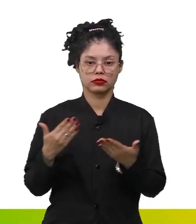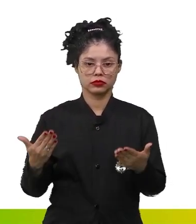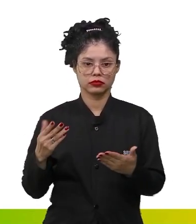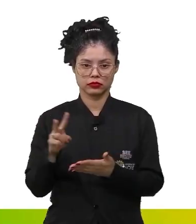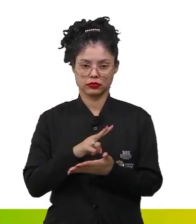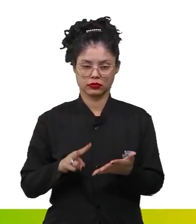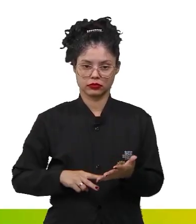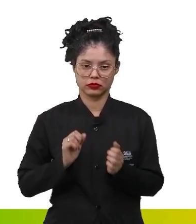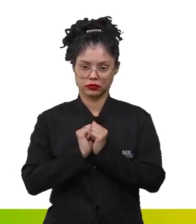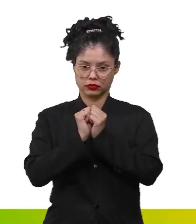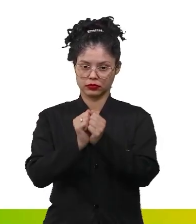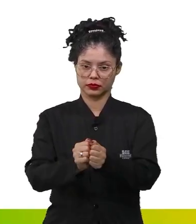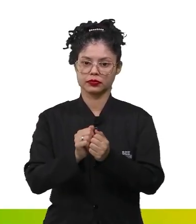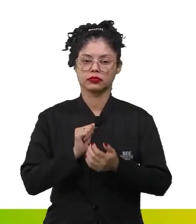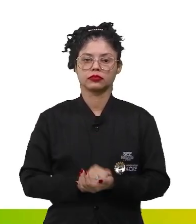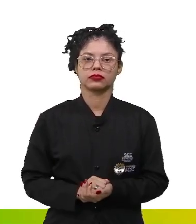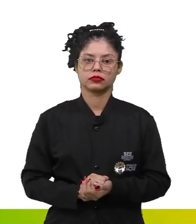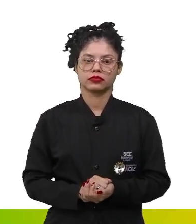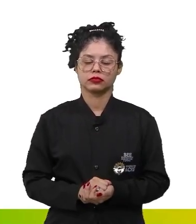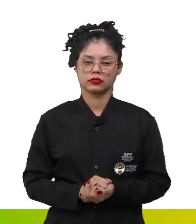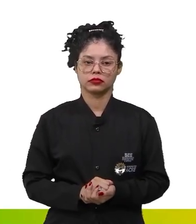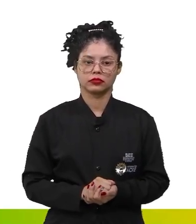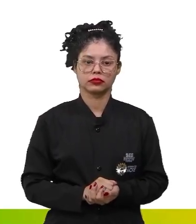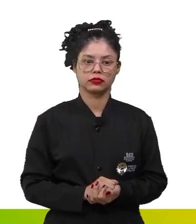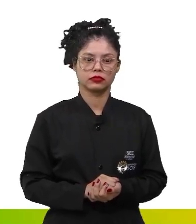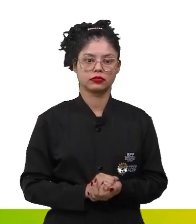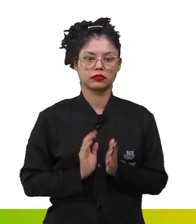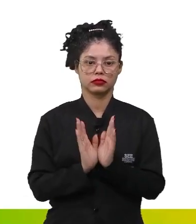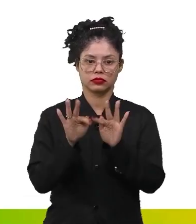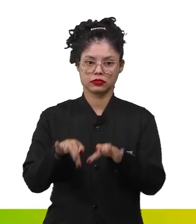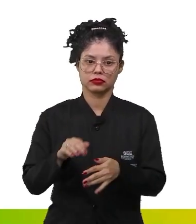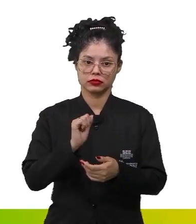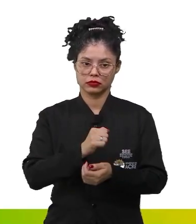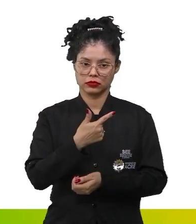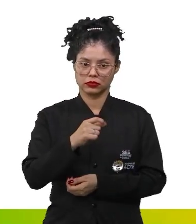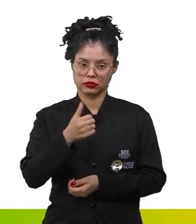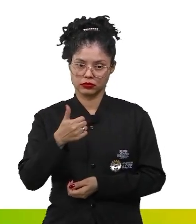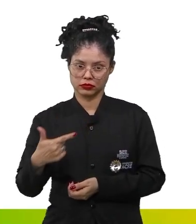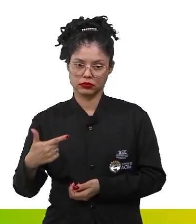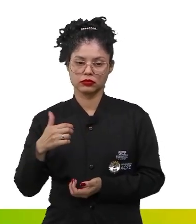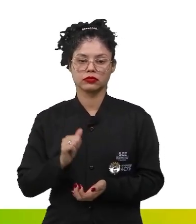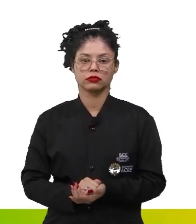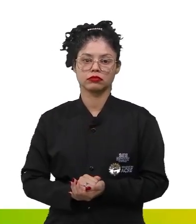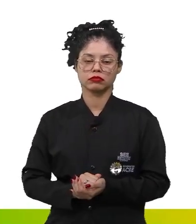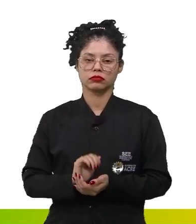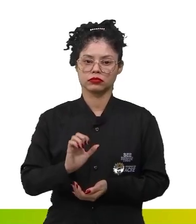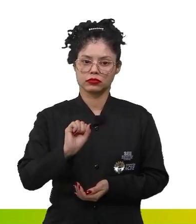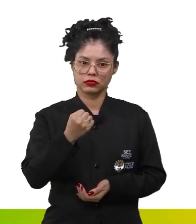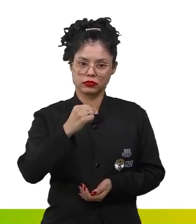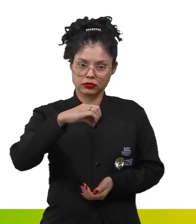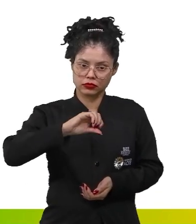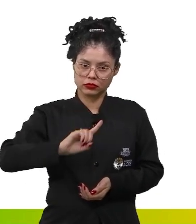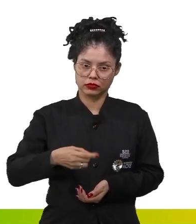ler essa questão juntos. Vamos aqui na tela. Ao final de 2021, cerca